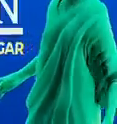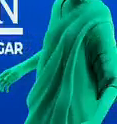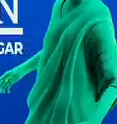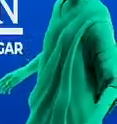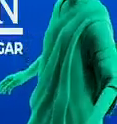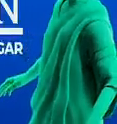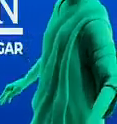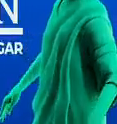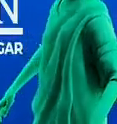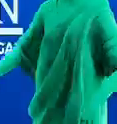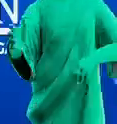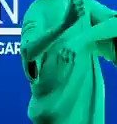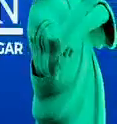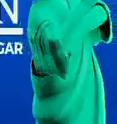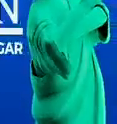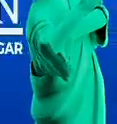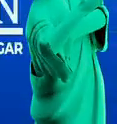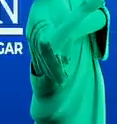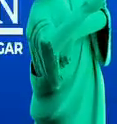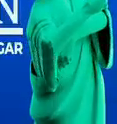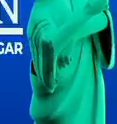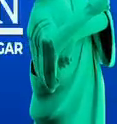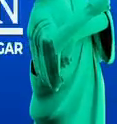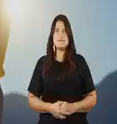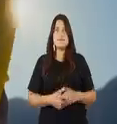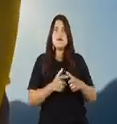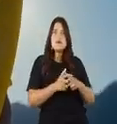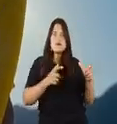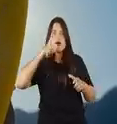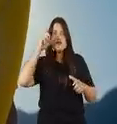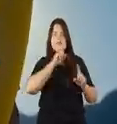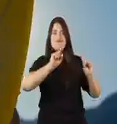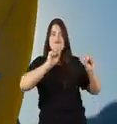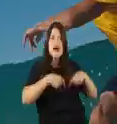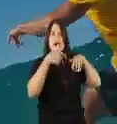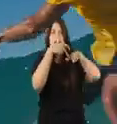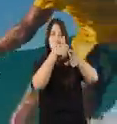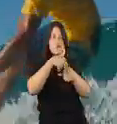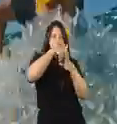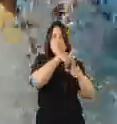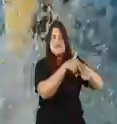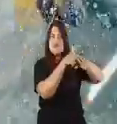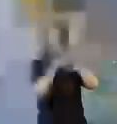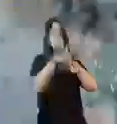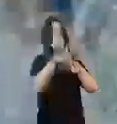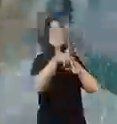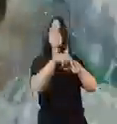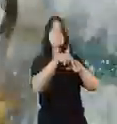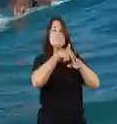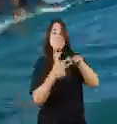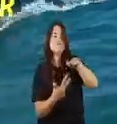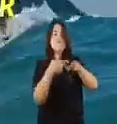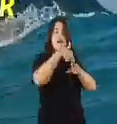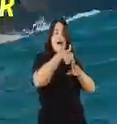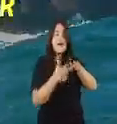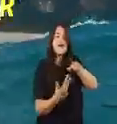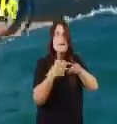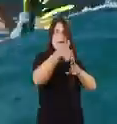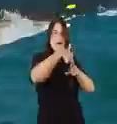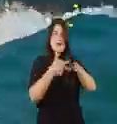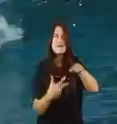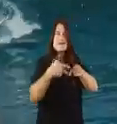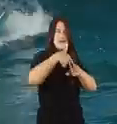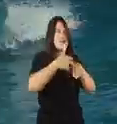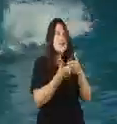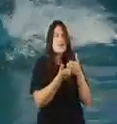Oferecimento Avan. Tudo num só lugar. O maior desafio do surf não é ficar em pé, é se levantar